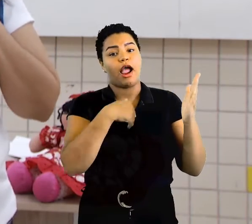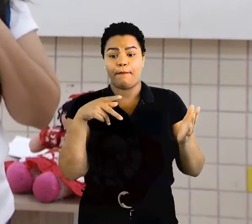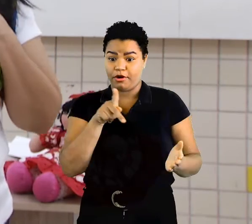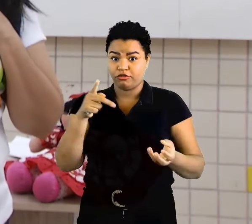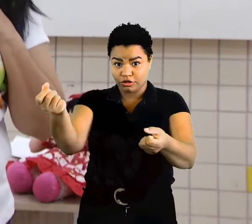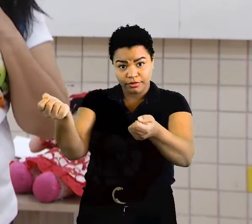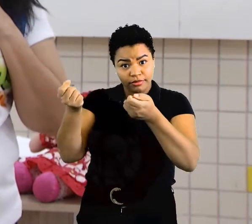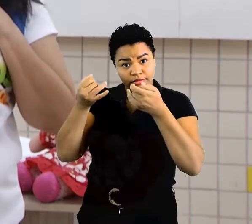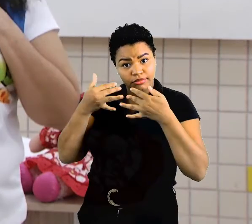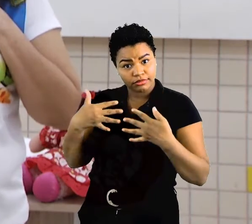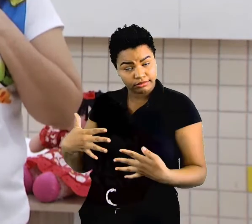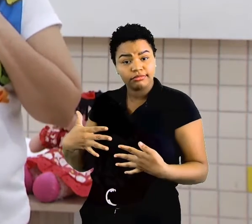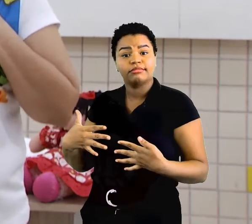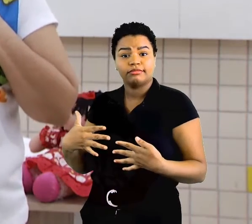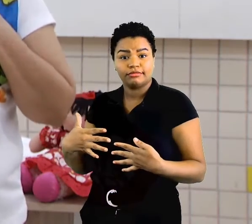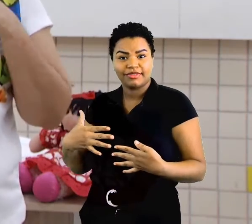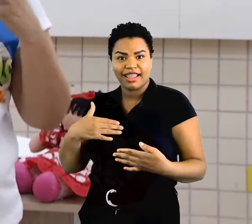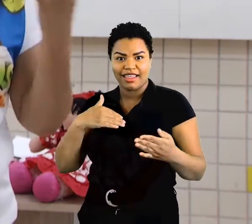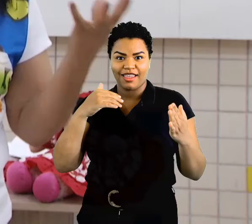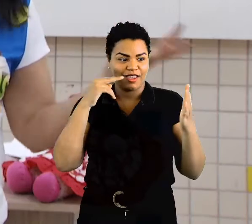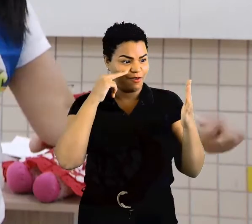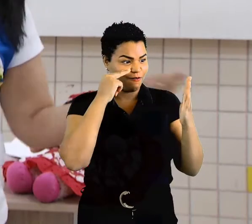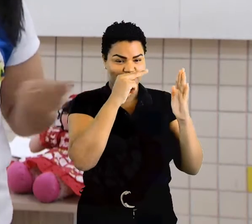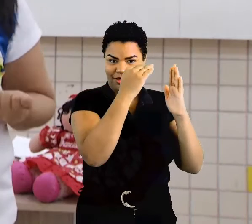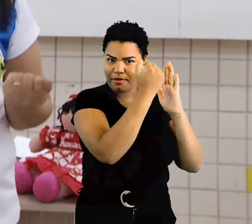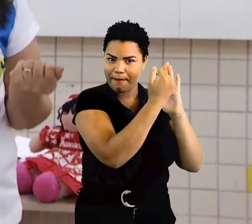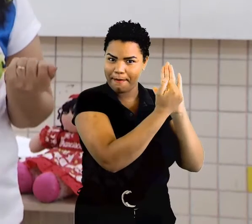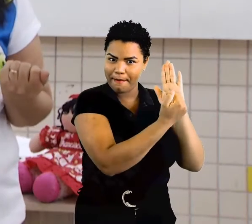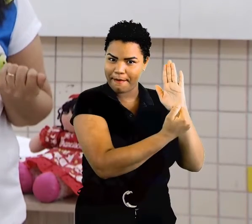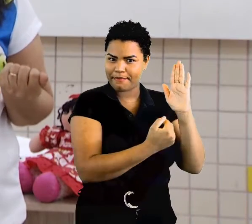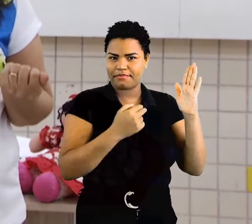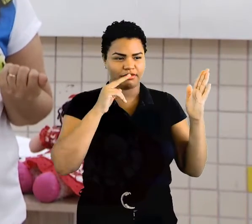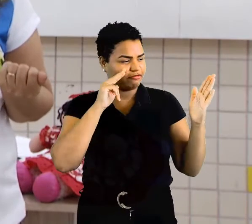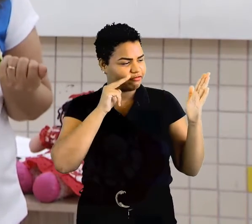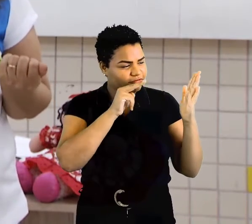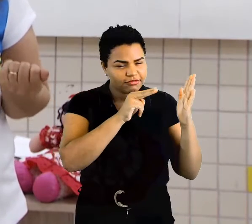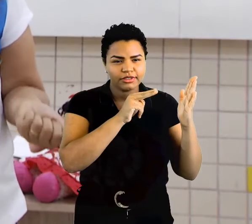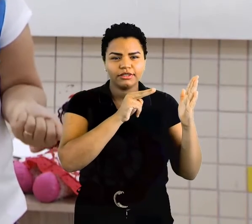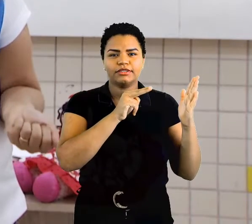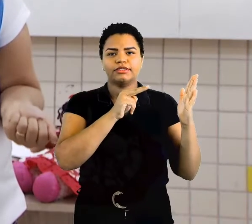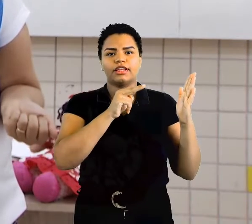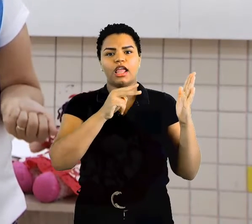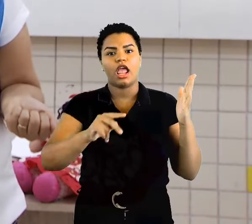eu observei os ingredientes que eu ia utilizar, eu observei a segunda parte do texto,